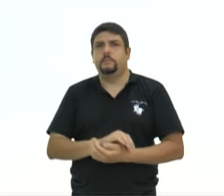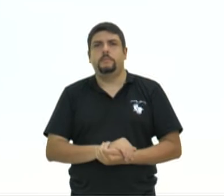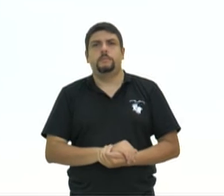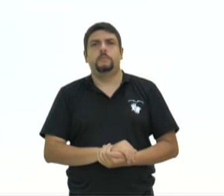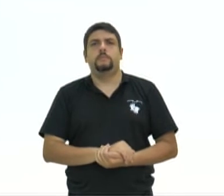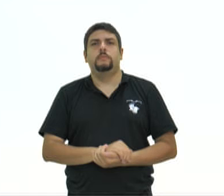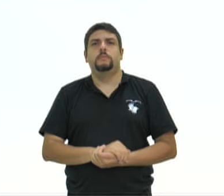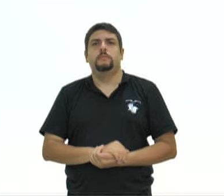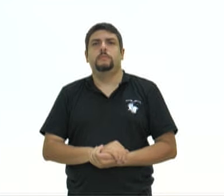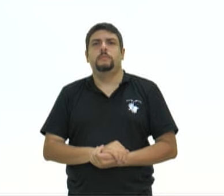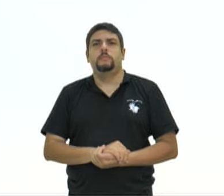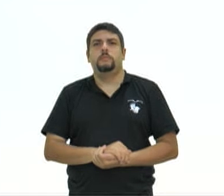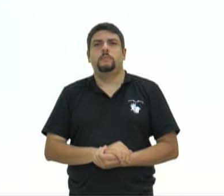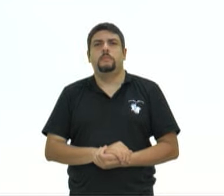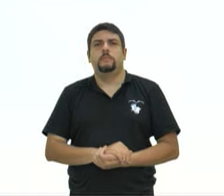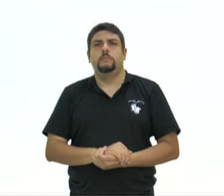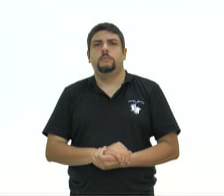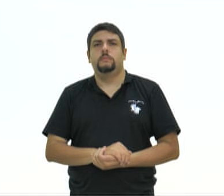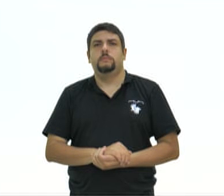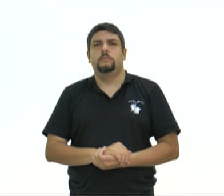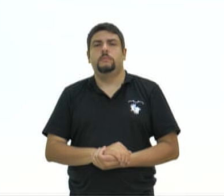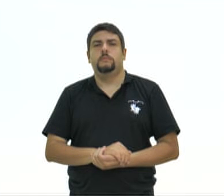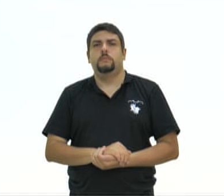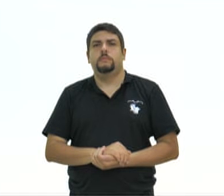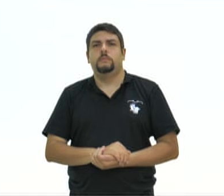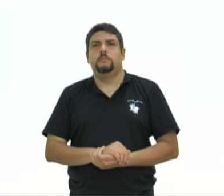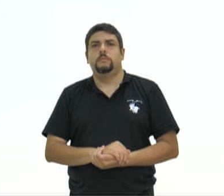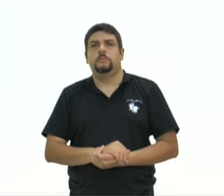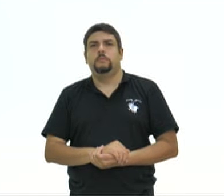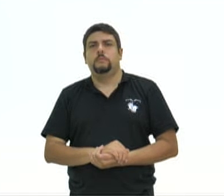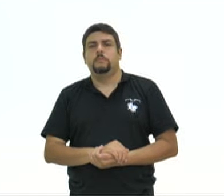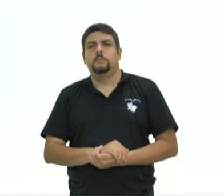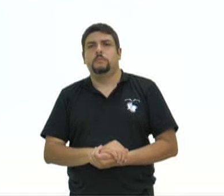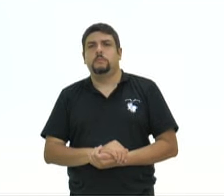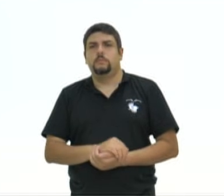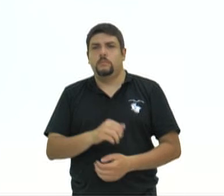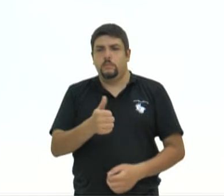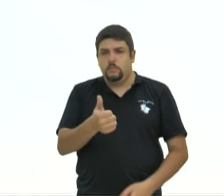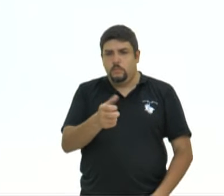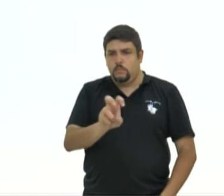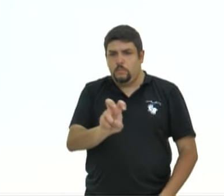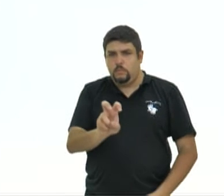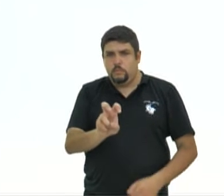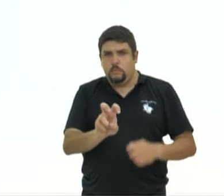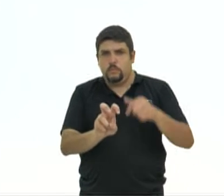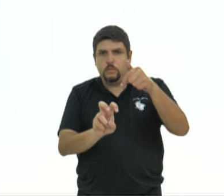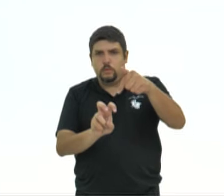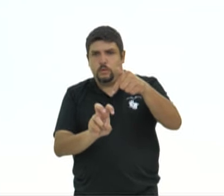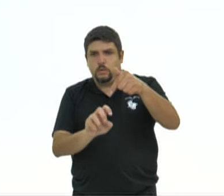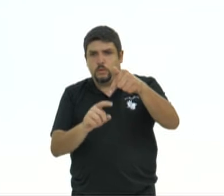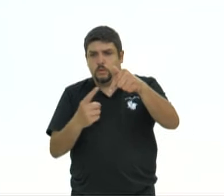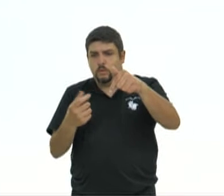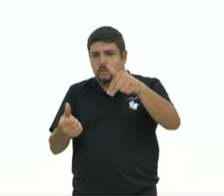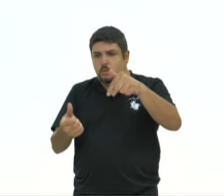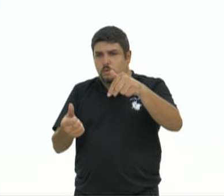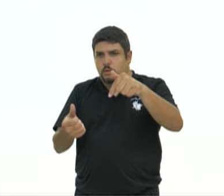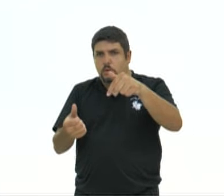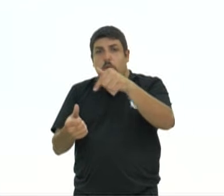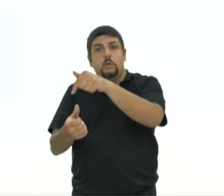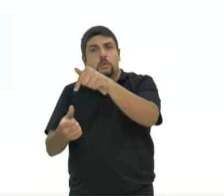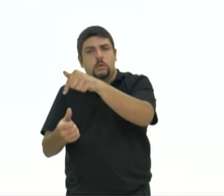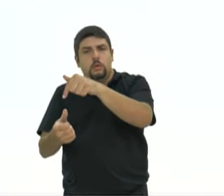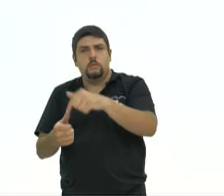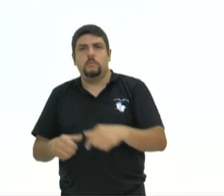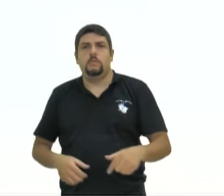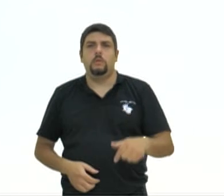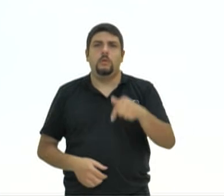10, 11, 12, 13, 14, 15. O termo 15 é 7 e o termo 16 é 7. Então, a média entre 7 e